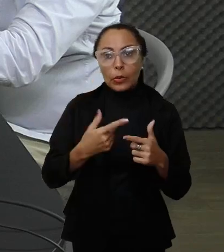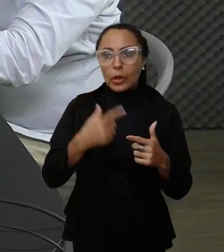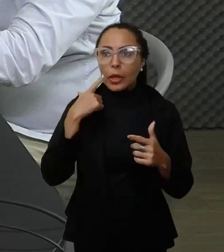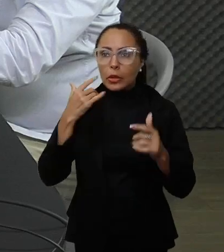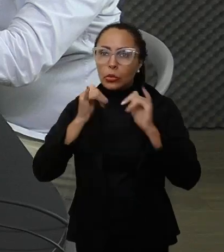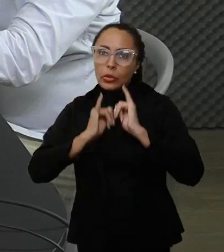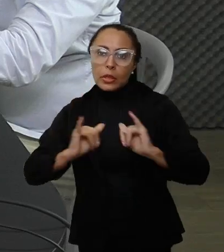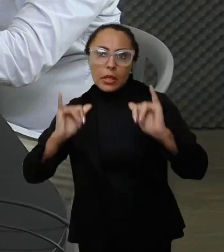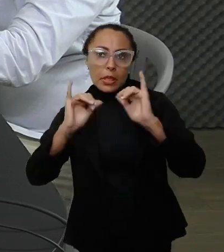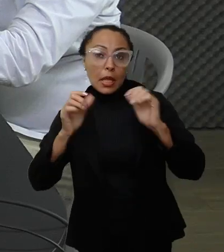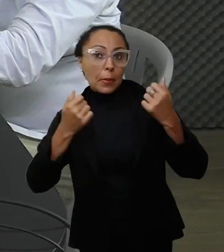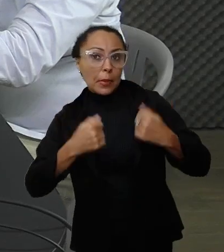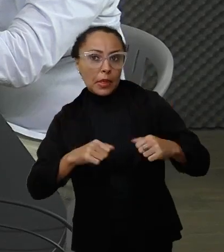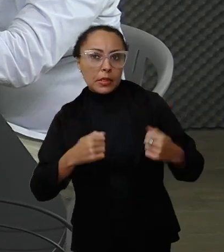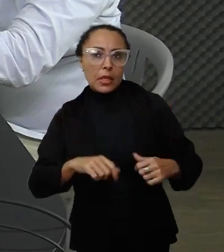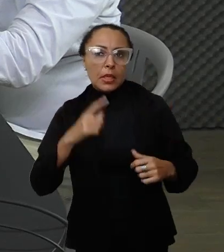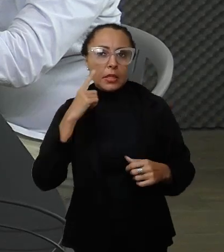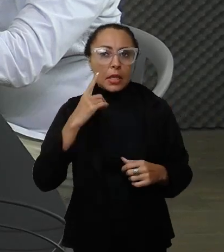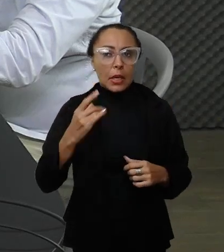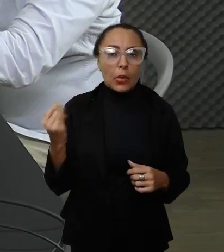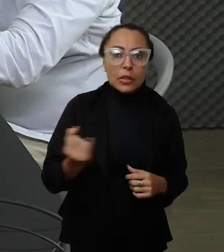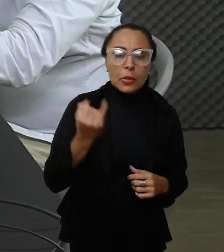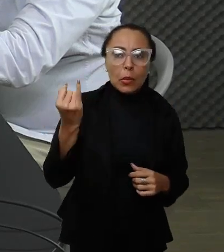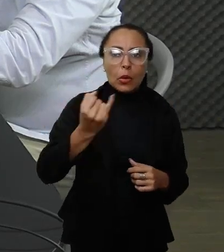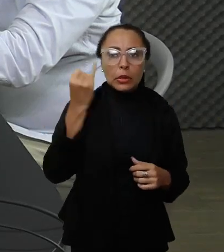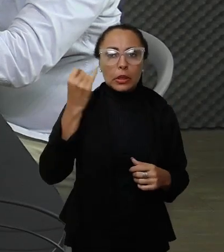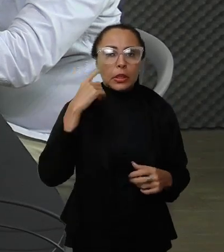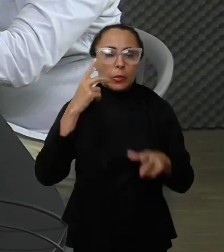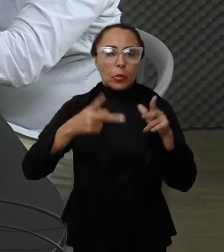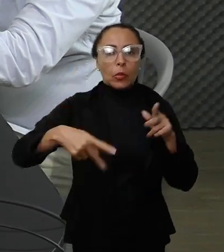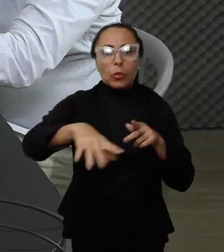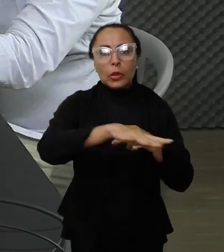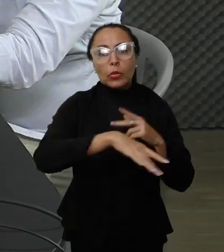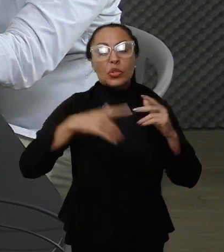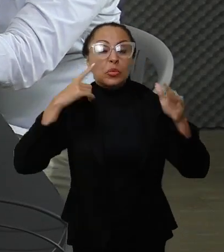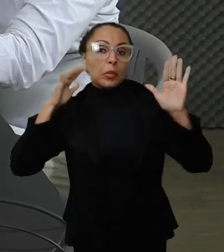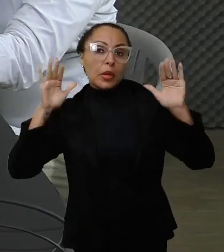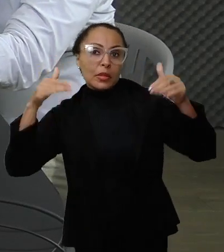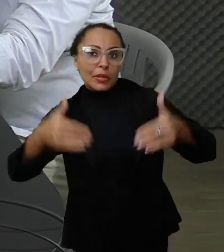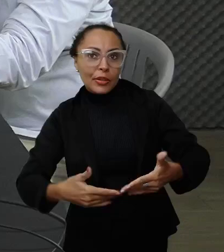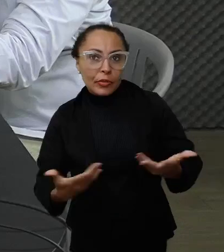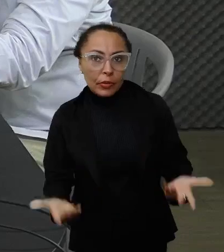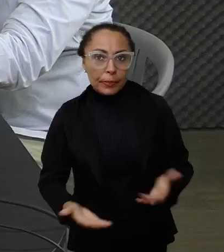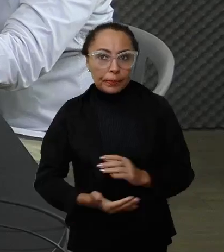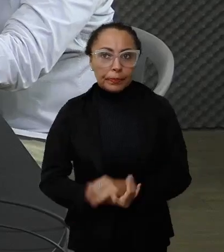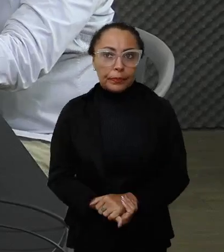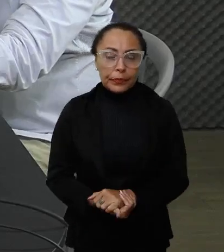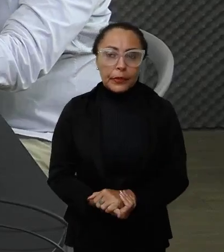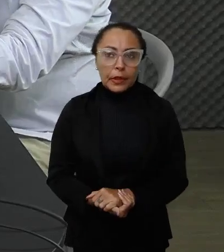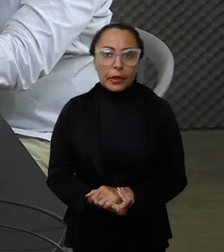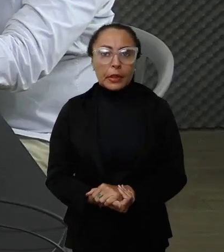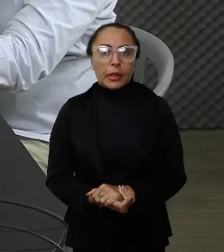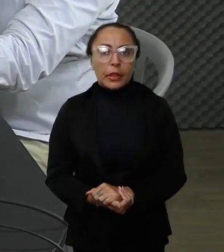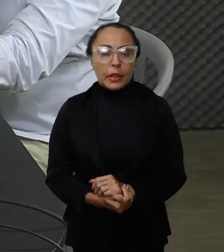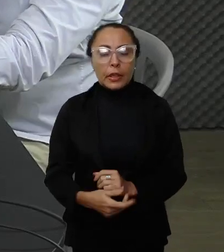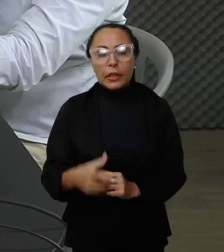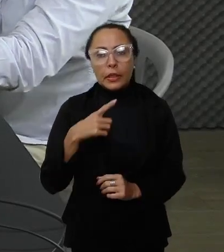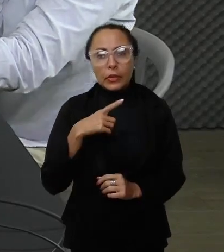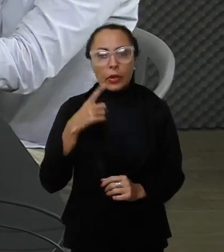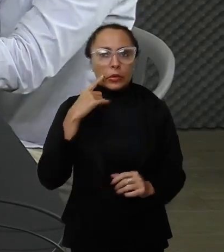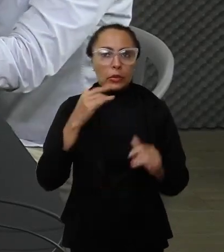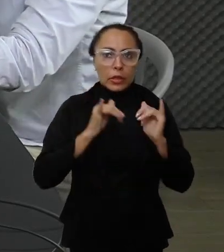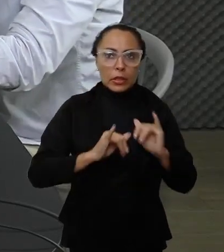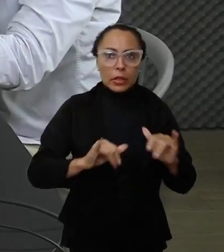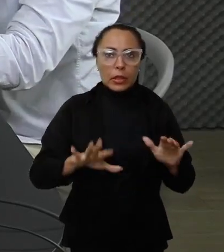precisa ser algo que é importante para um público específico, né? E tem umas notícias que são bem assim, bem desnecessárias,